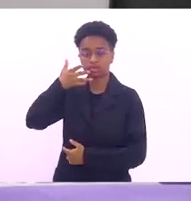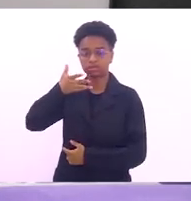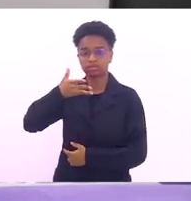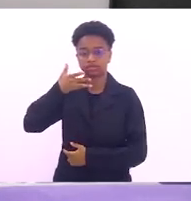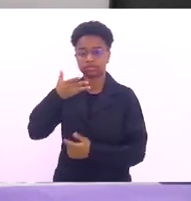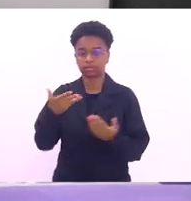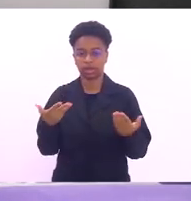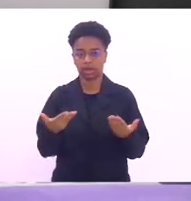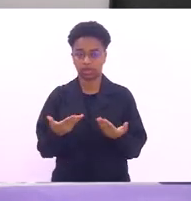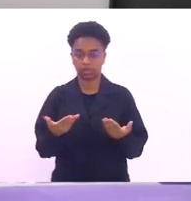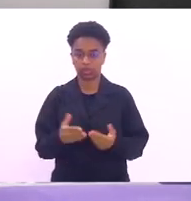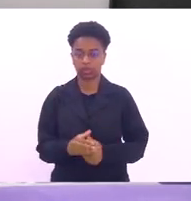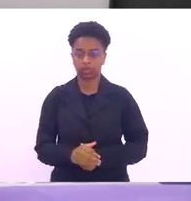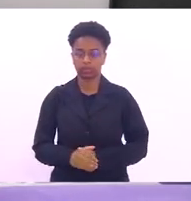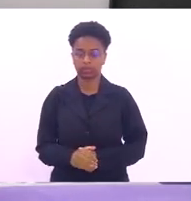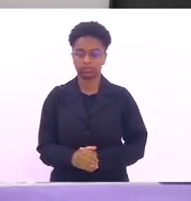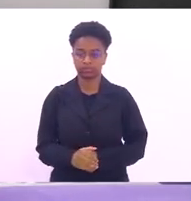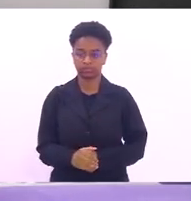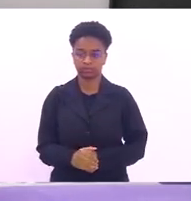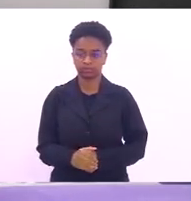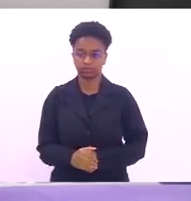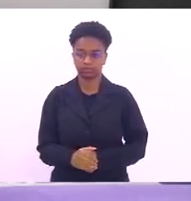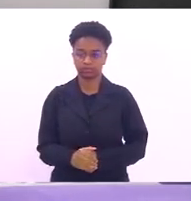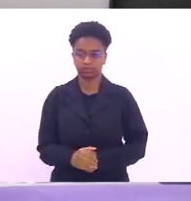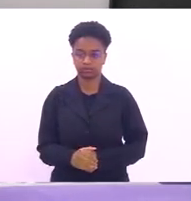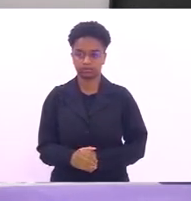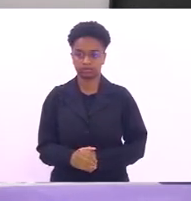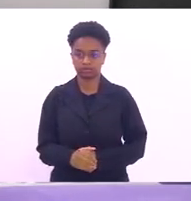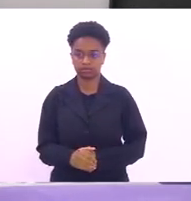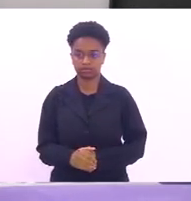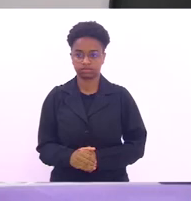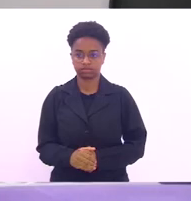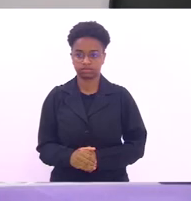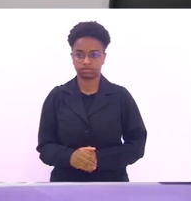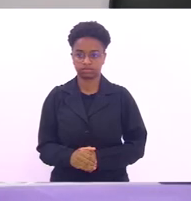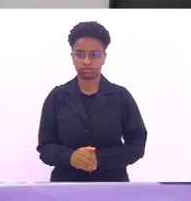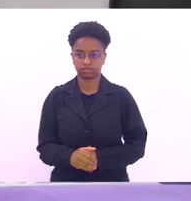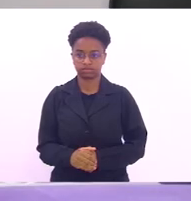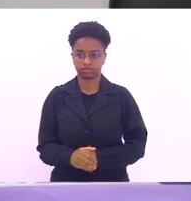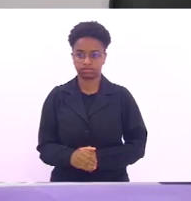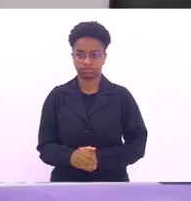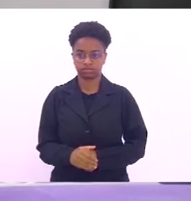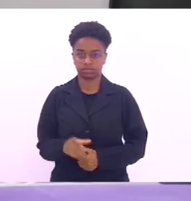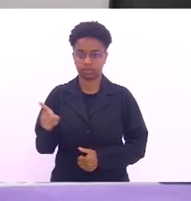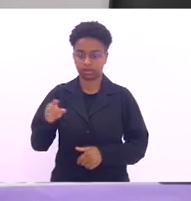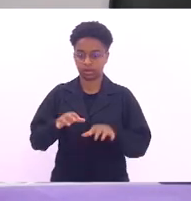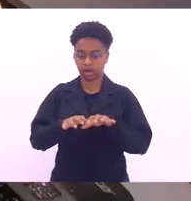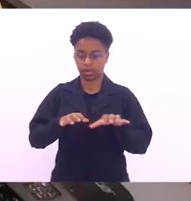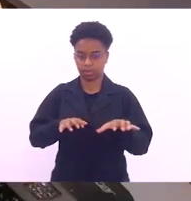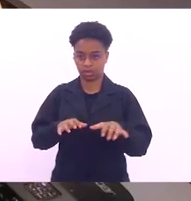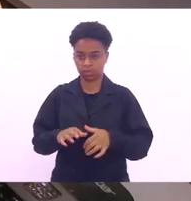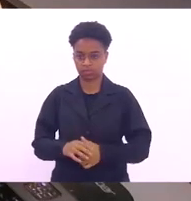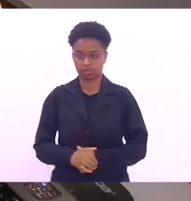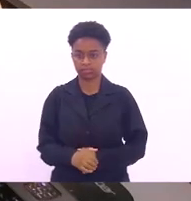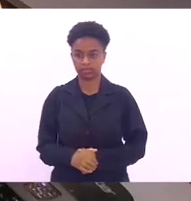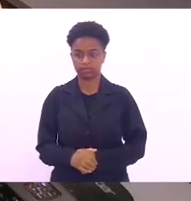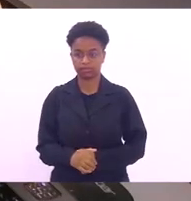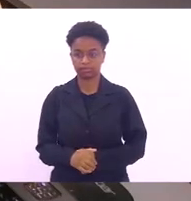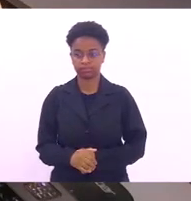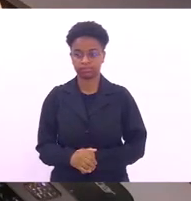das palavras iniciais agora deputada Franciele Mota que está aí remotamente conosco Oi